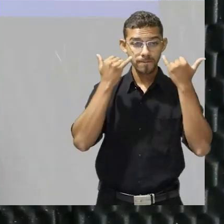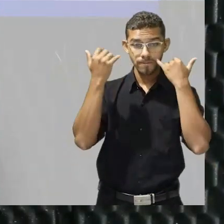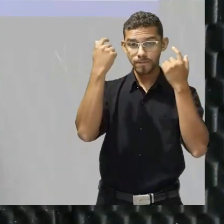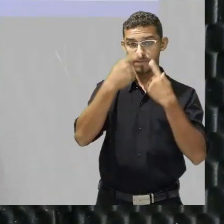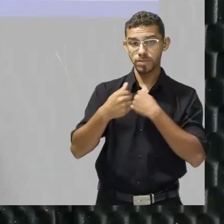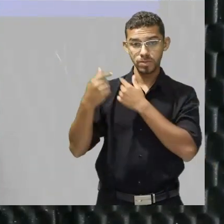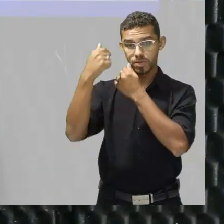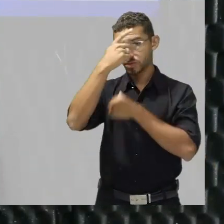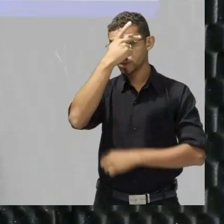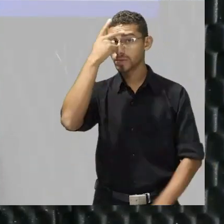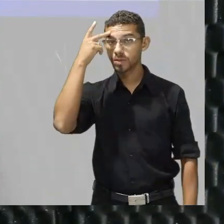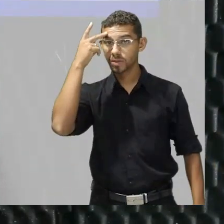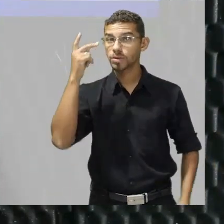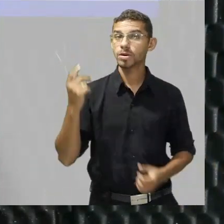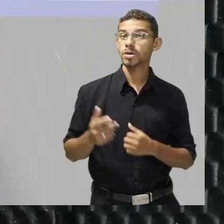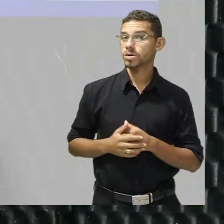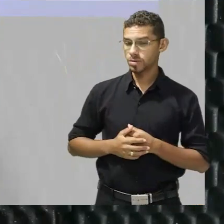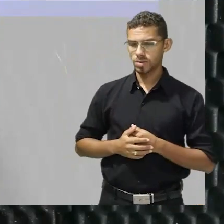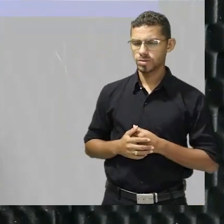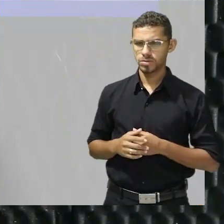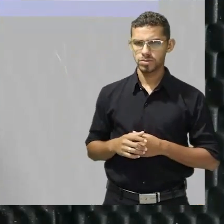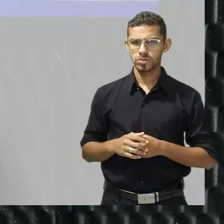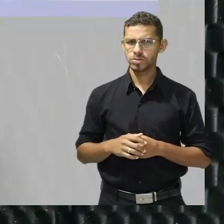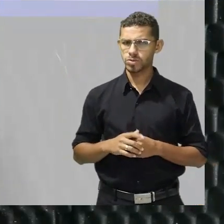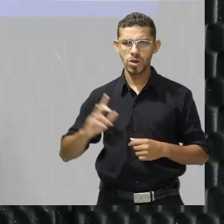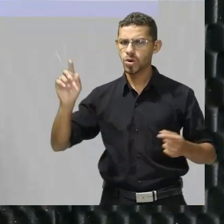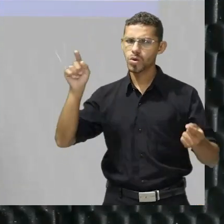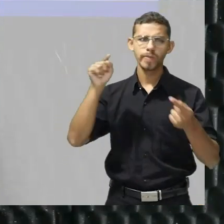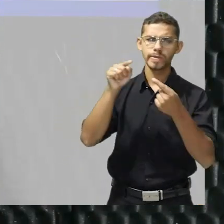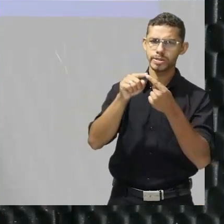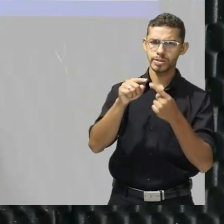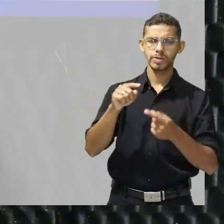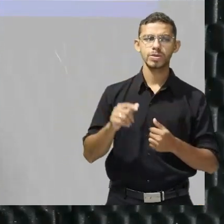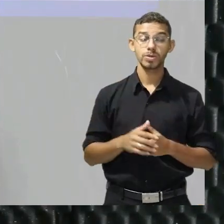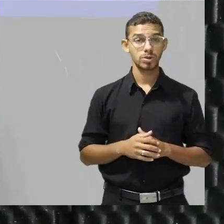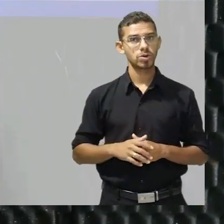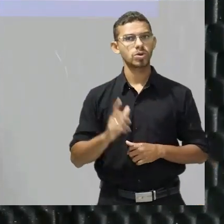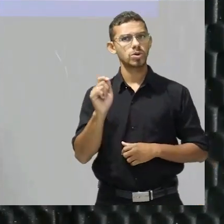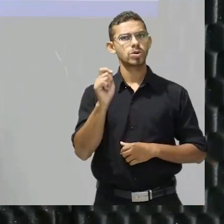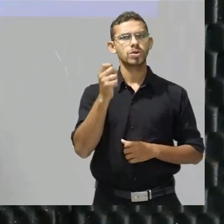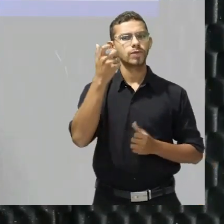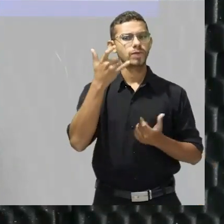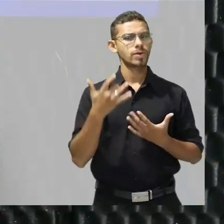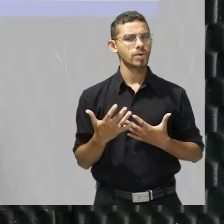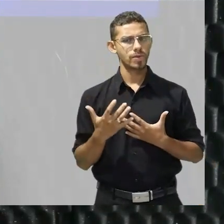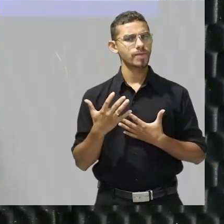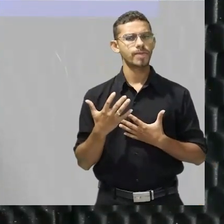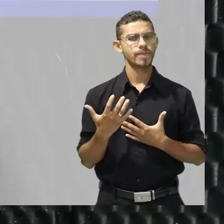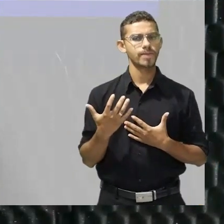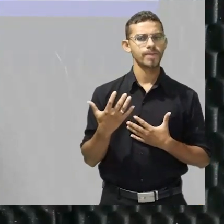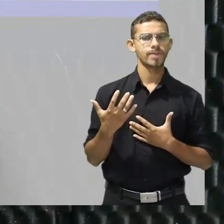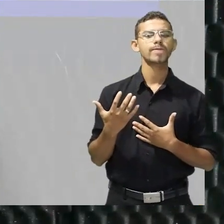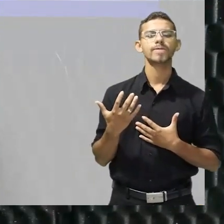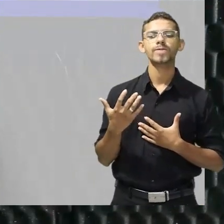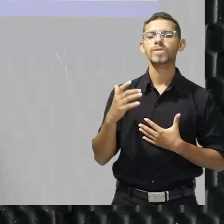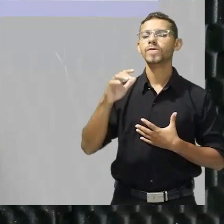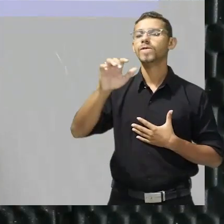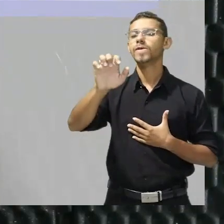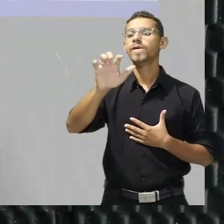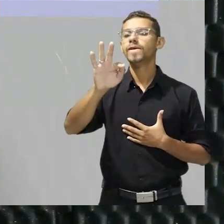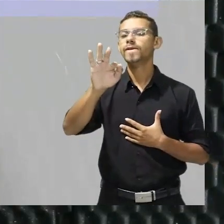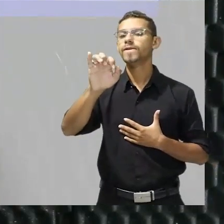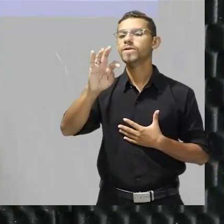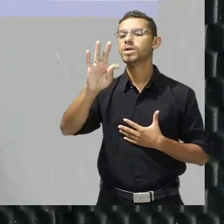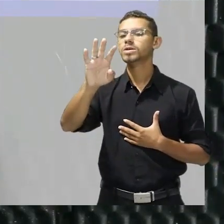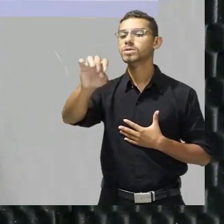na manipulação das pessoas então a Vanessa definiu logo o objetivo dela o que que ela ia falar ela ia falar sobre o efeito que